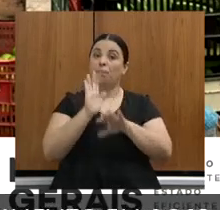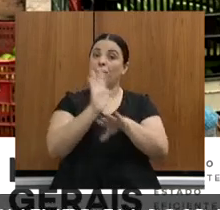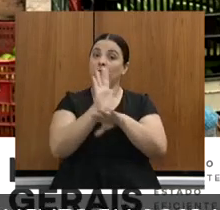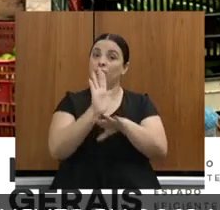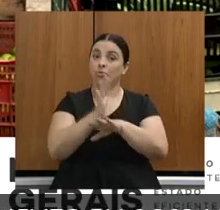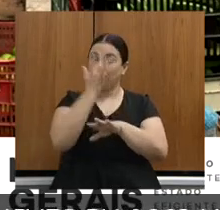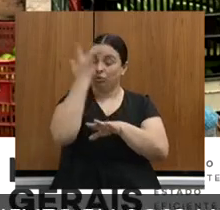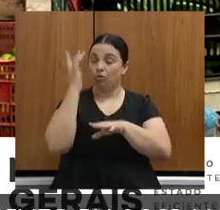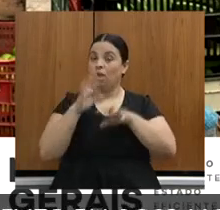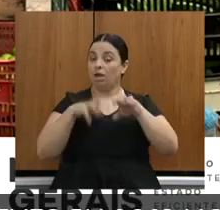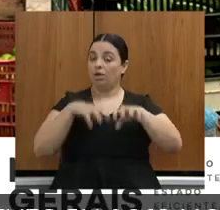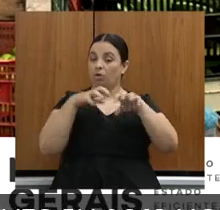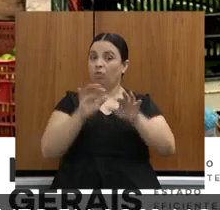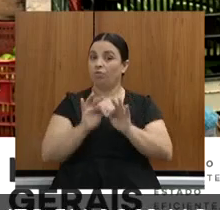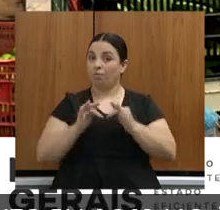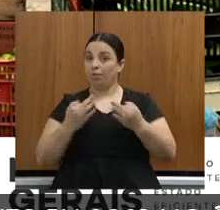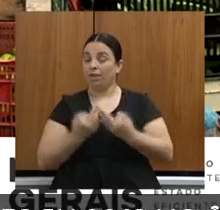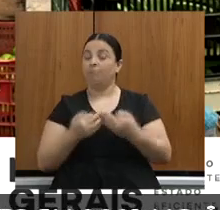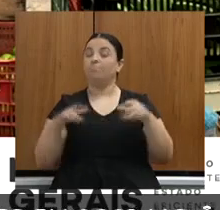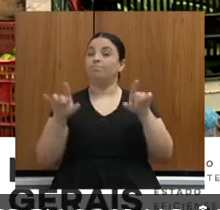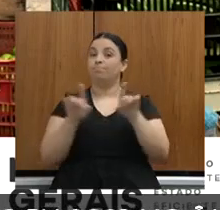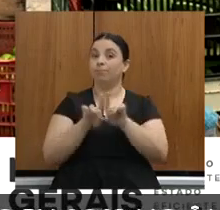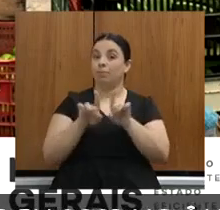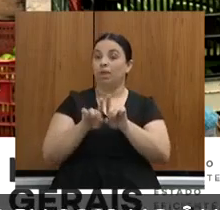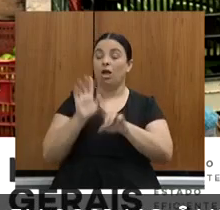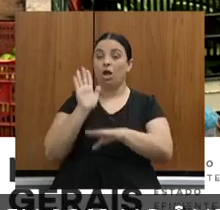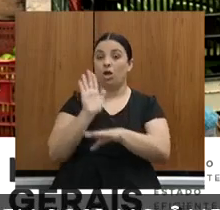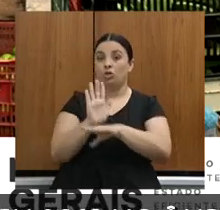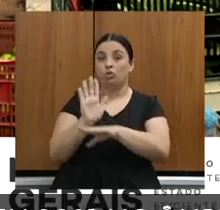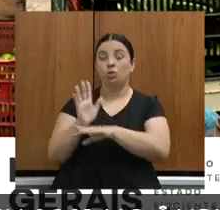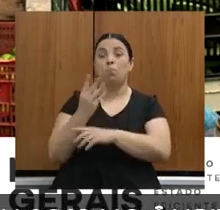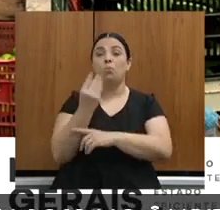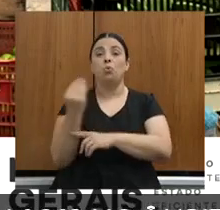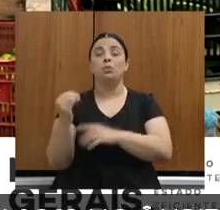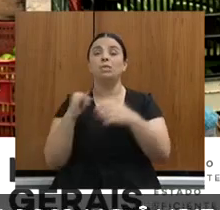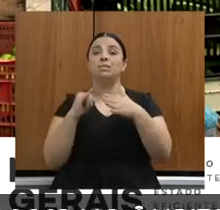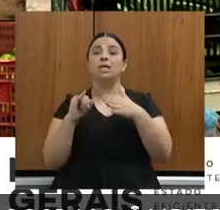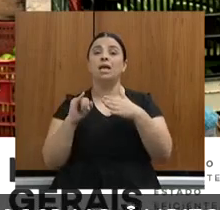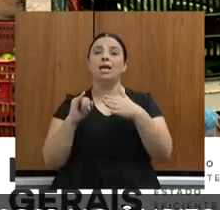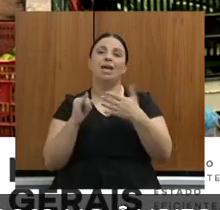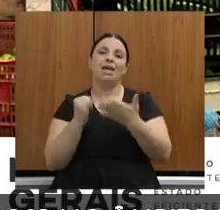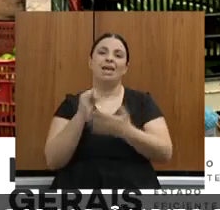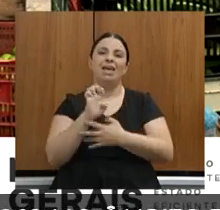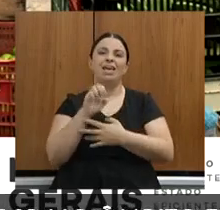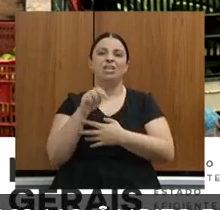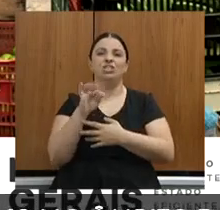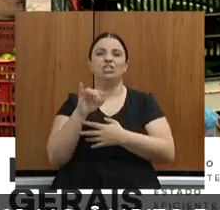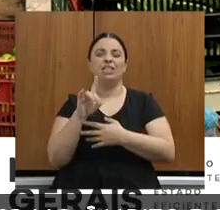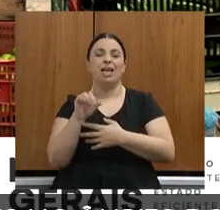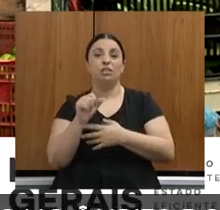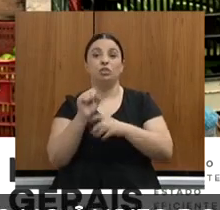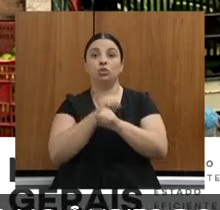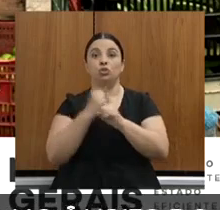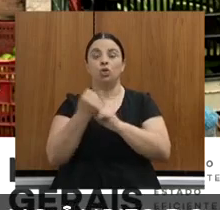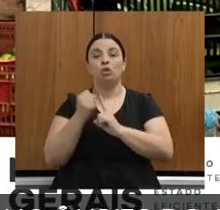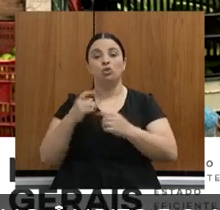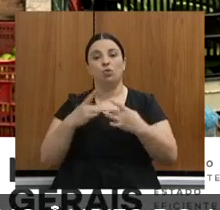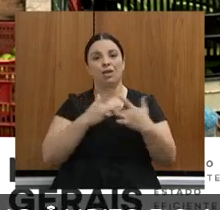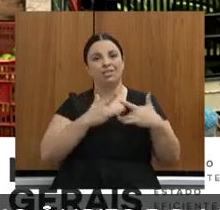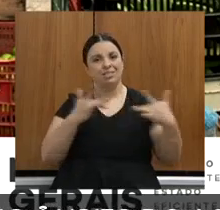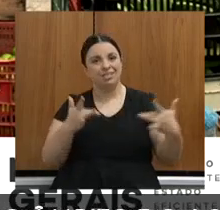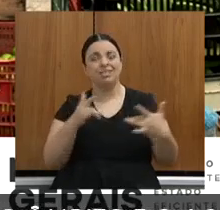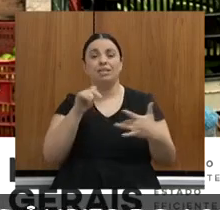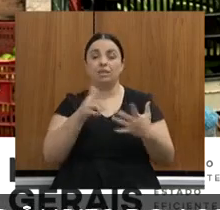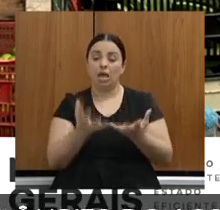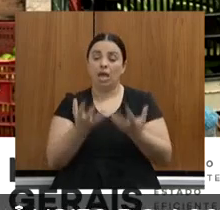agricultores familiares têm também ajudado muitas entidades socioassistenciais que recebem